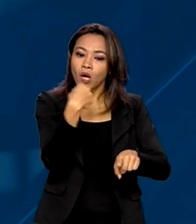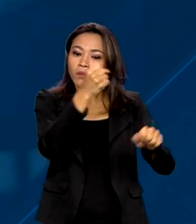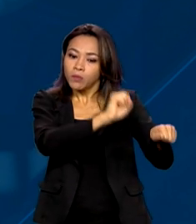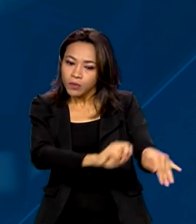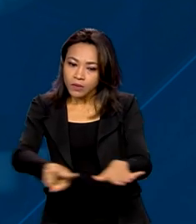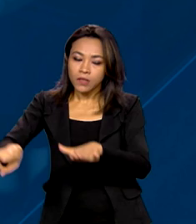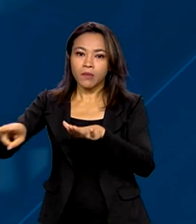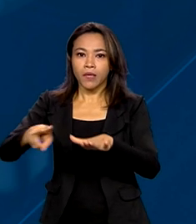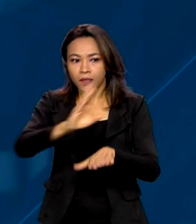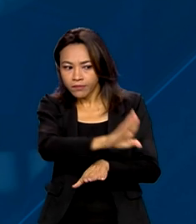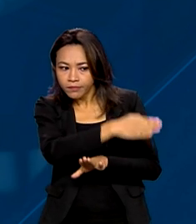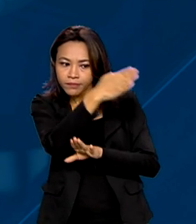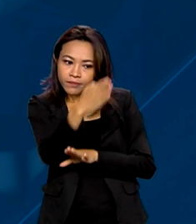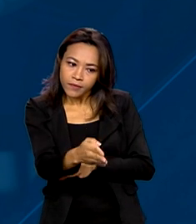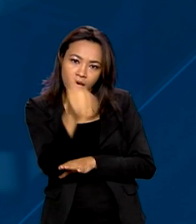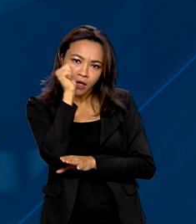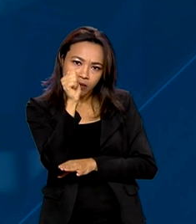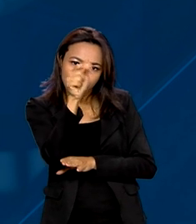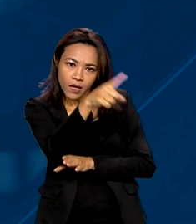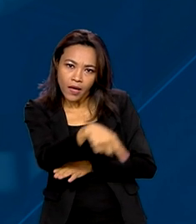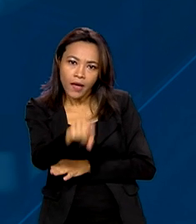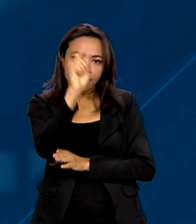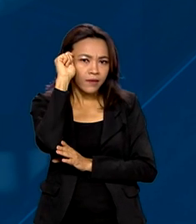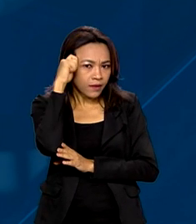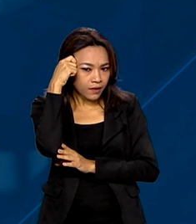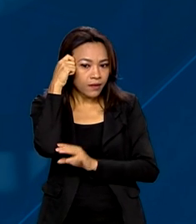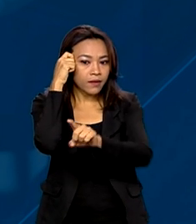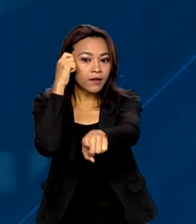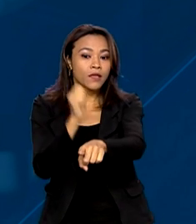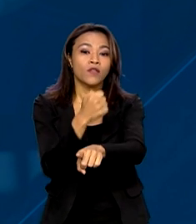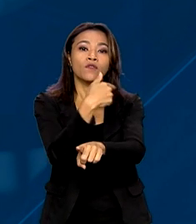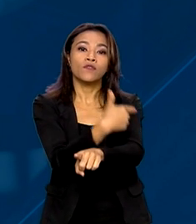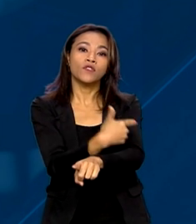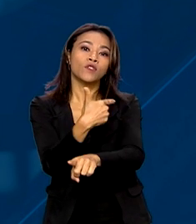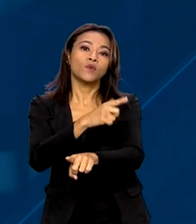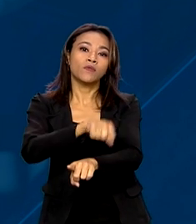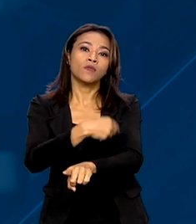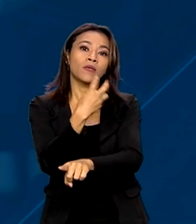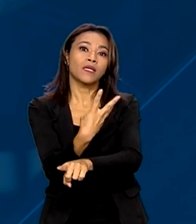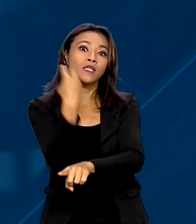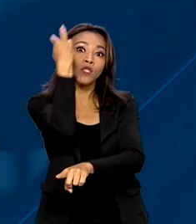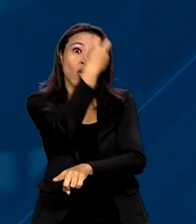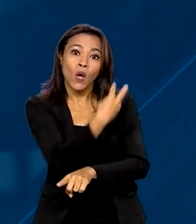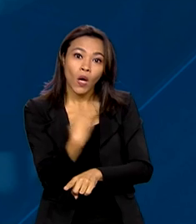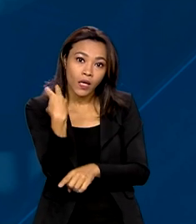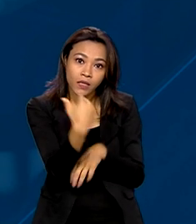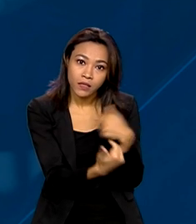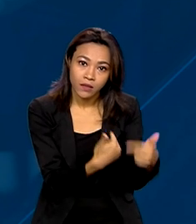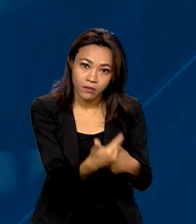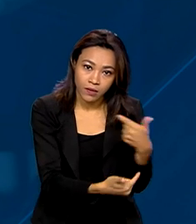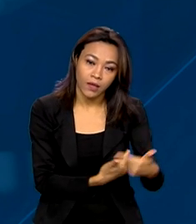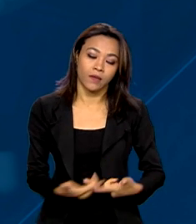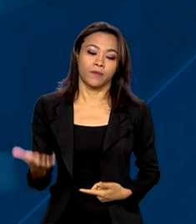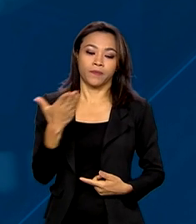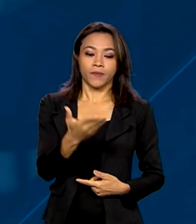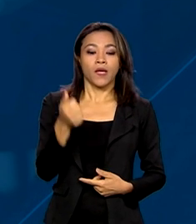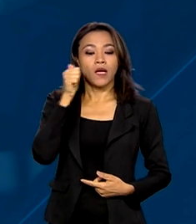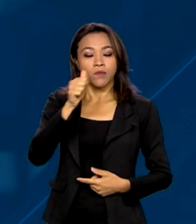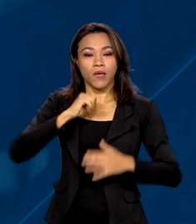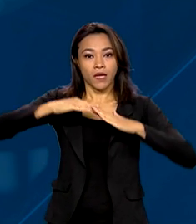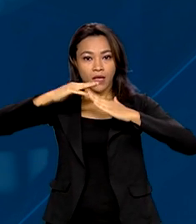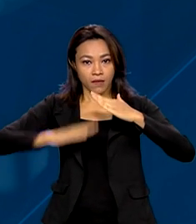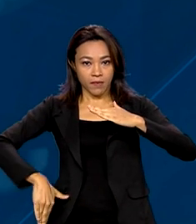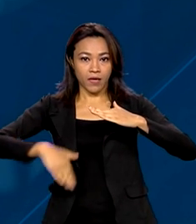atividade, enquanto as mulheres negras, 22,3 horas. Já as mulheres com renda inferior